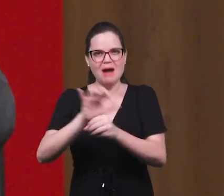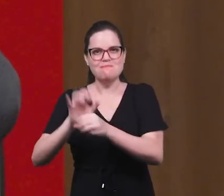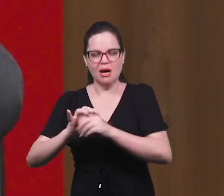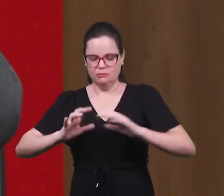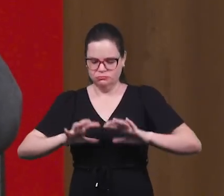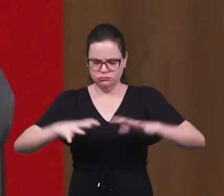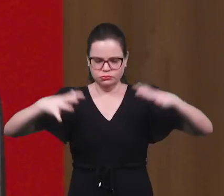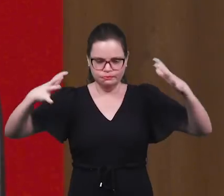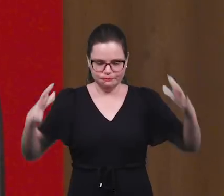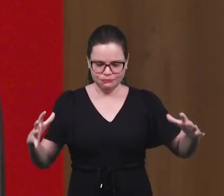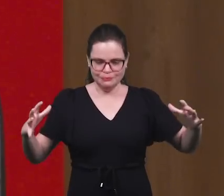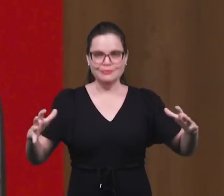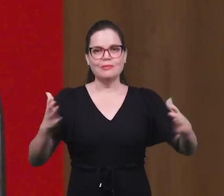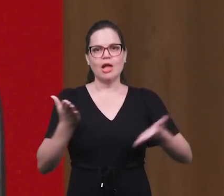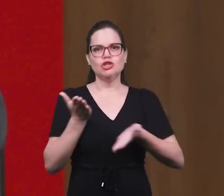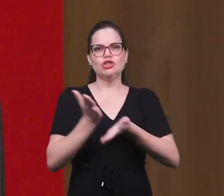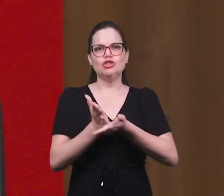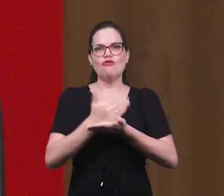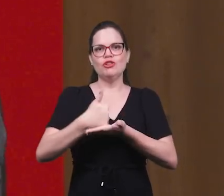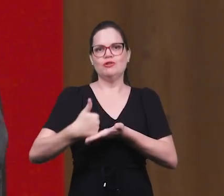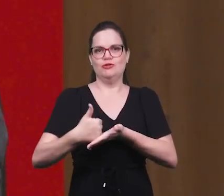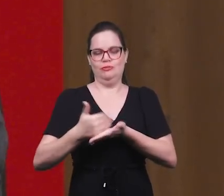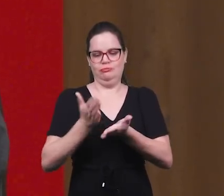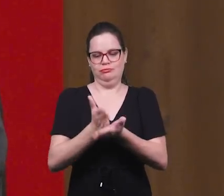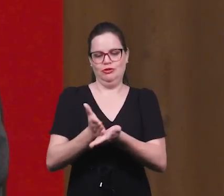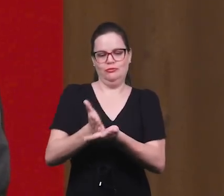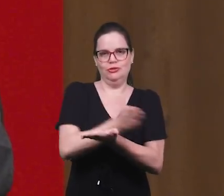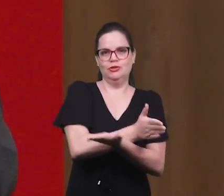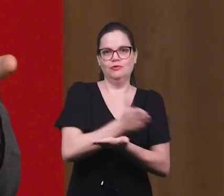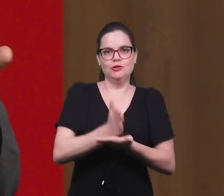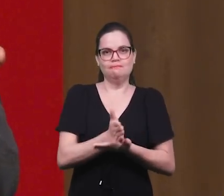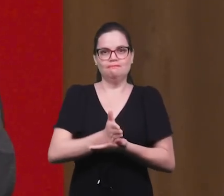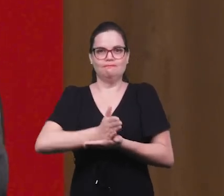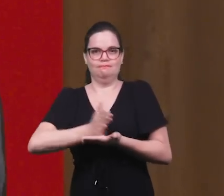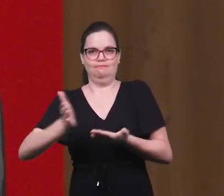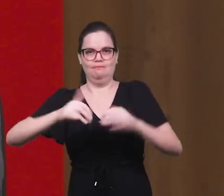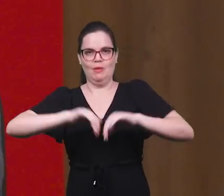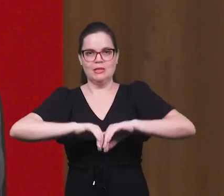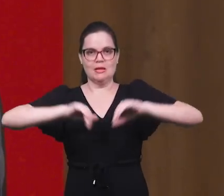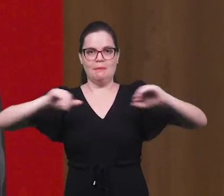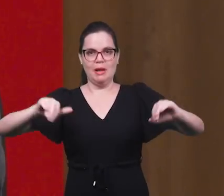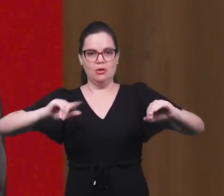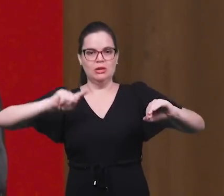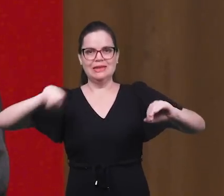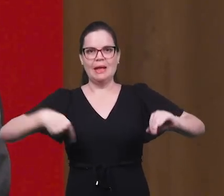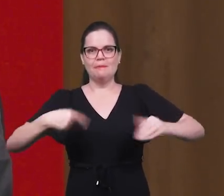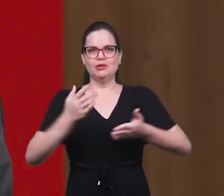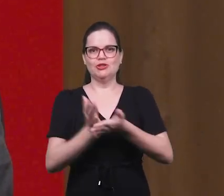foi nessa divisão de tetrarcas que surge